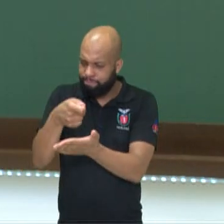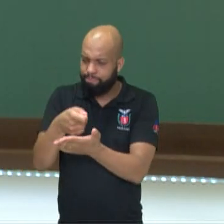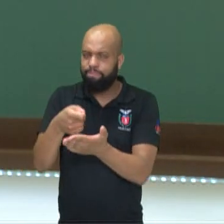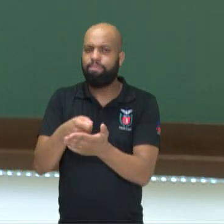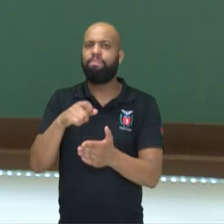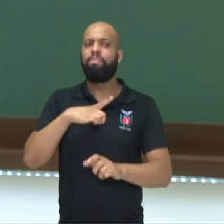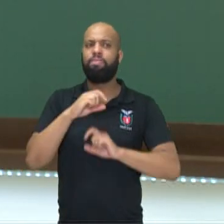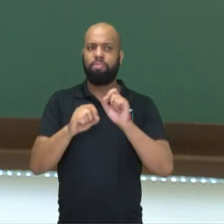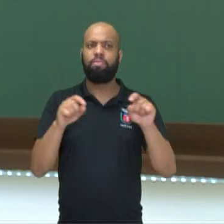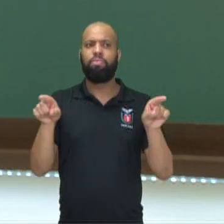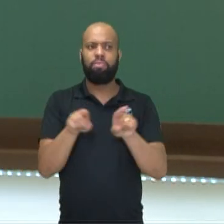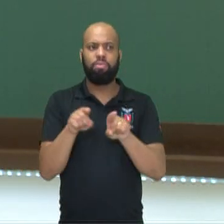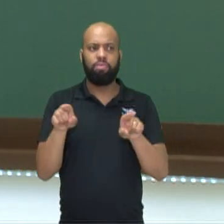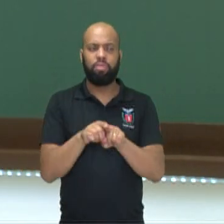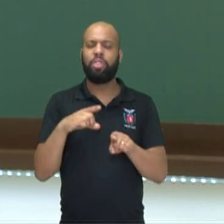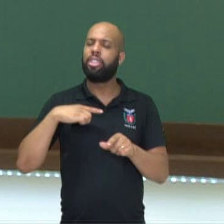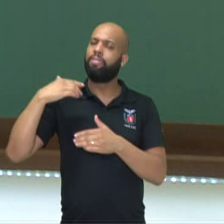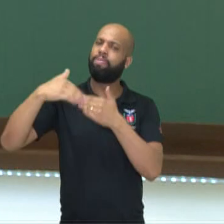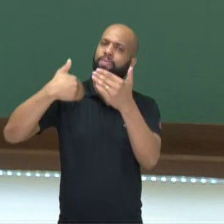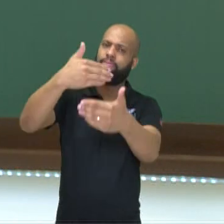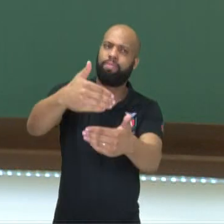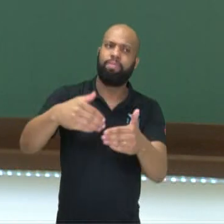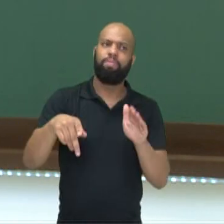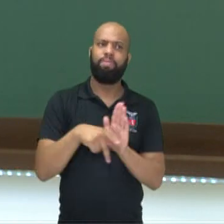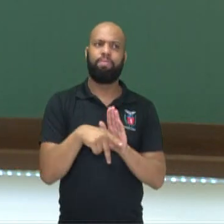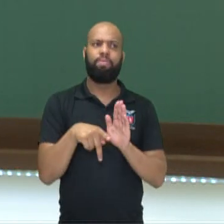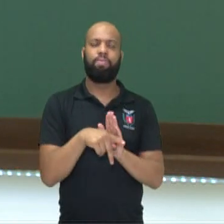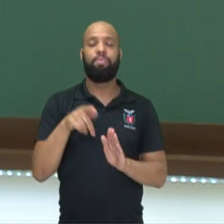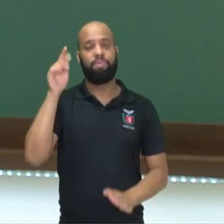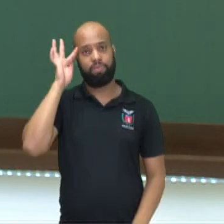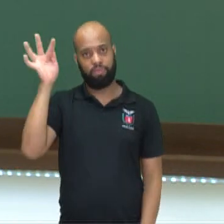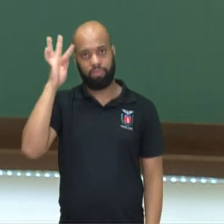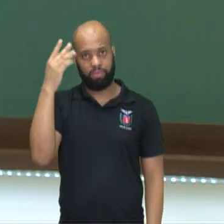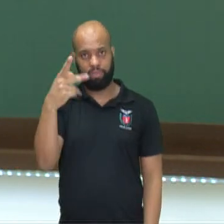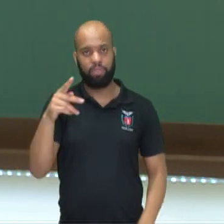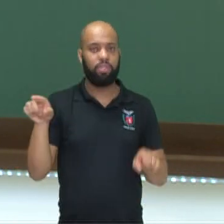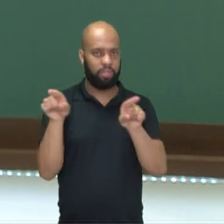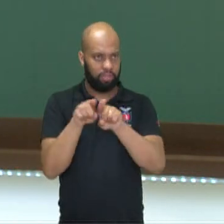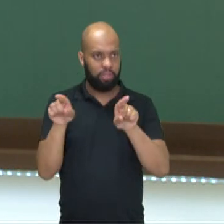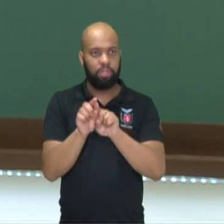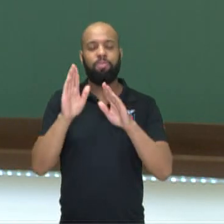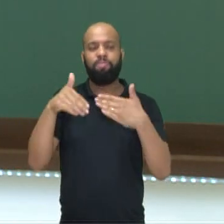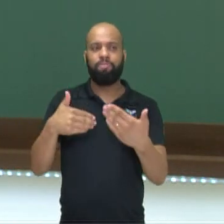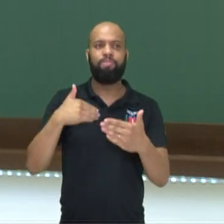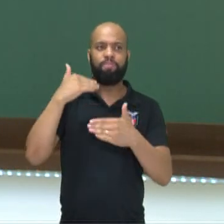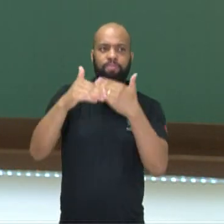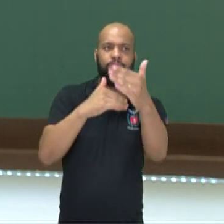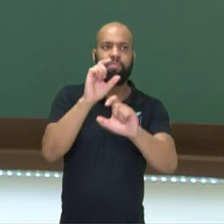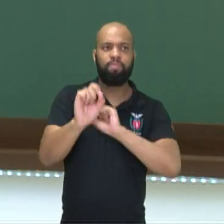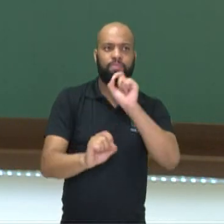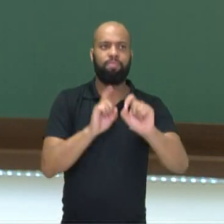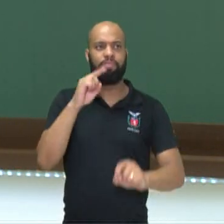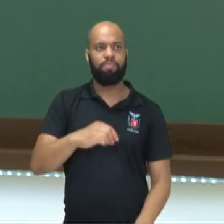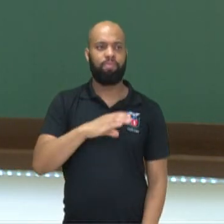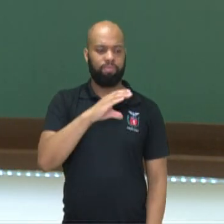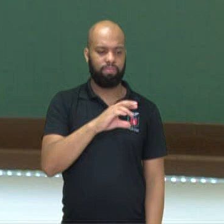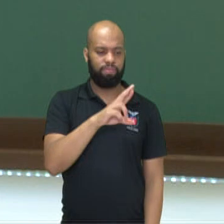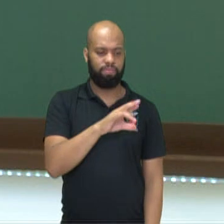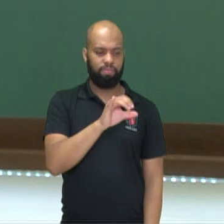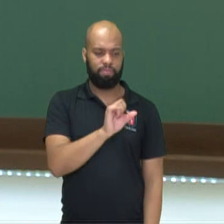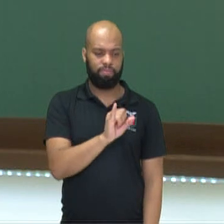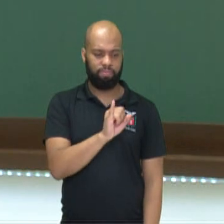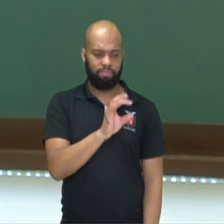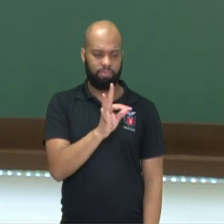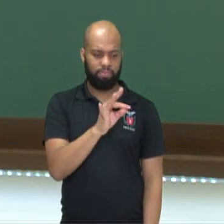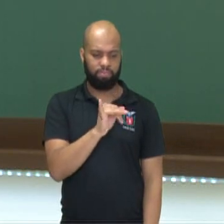ele levou também para o desenvolvimento da sua filosofia. E aí ele desenvolve o criticismo